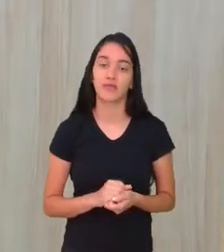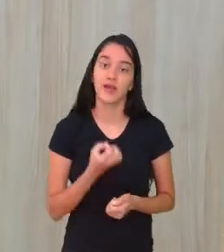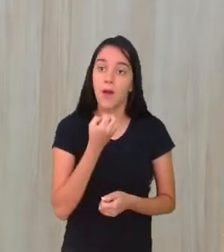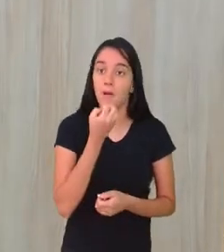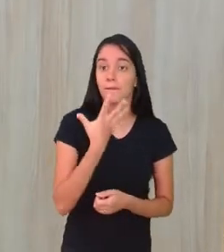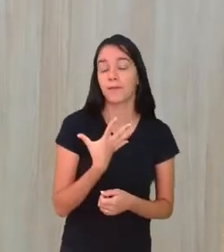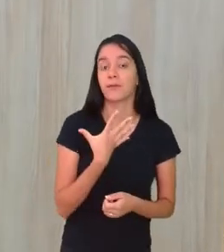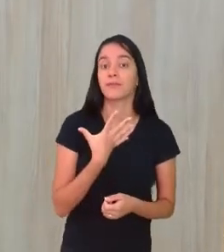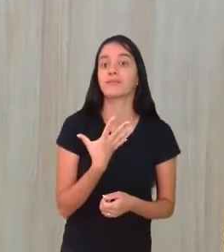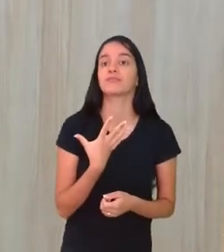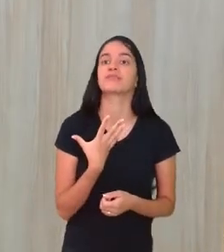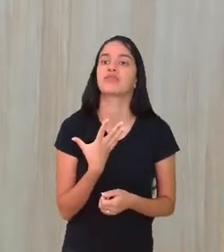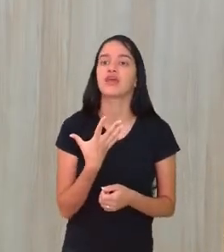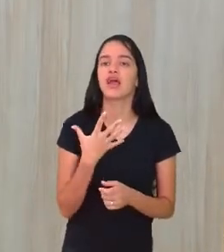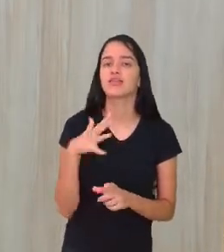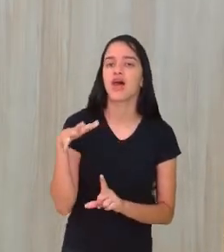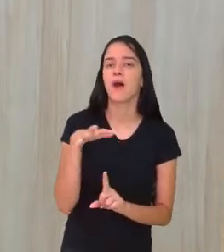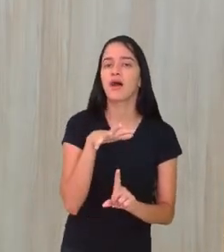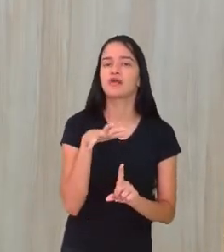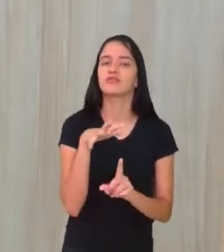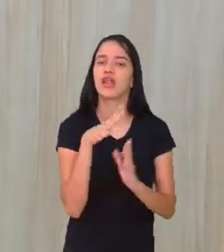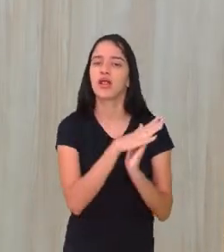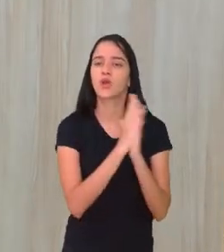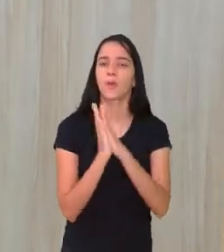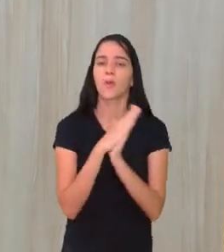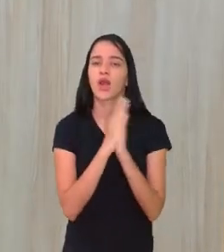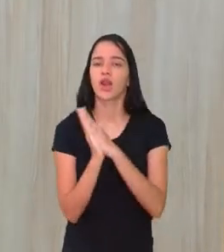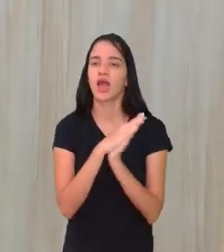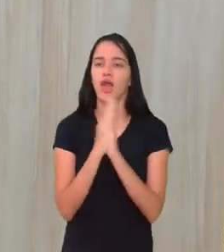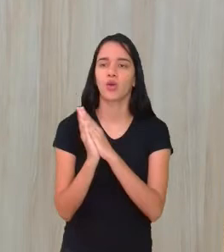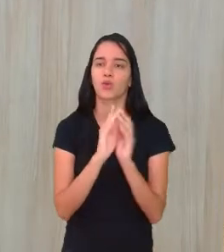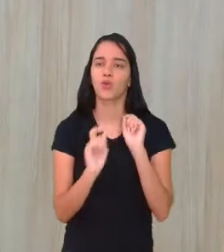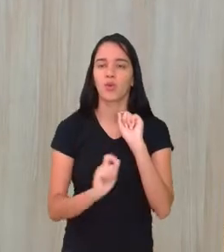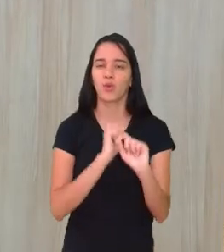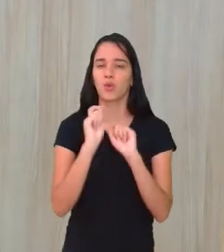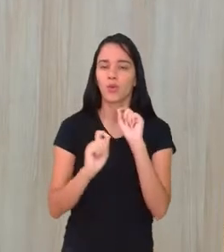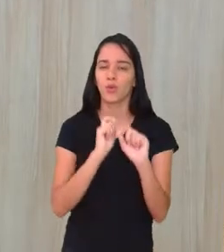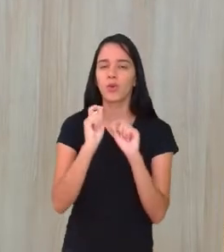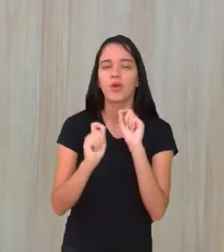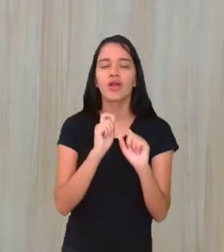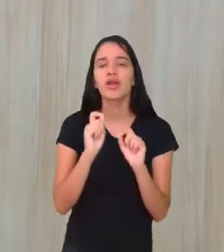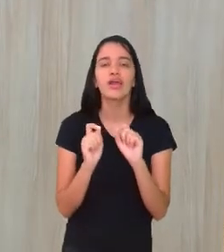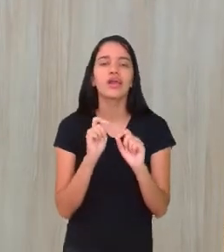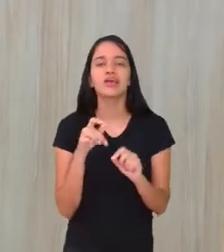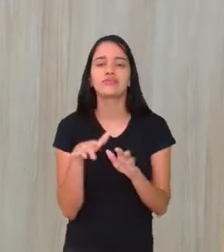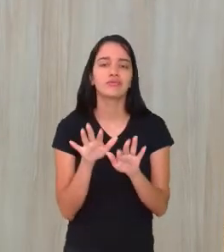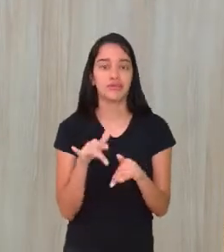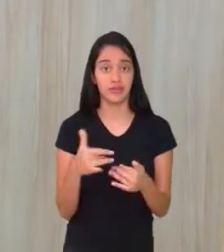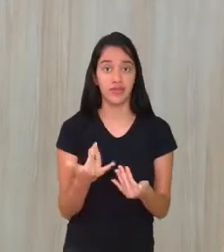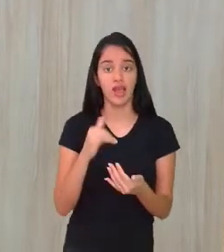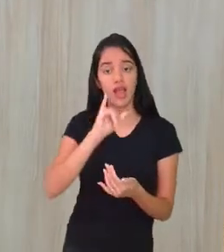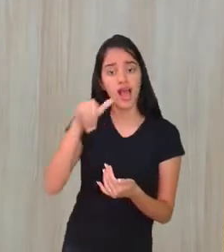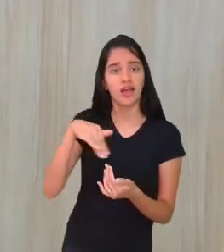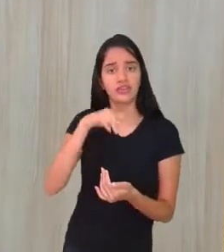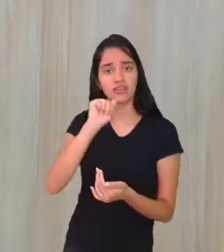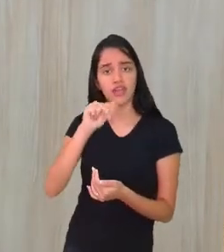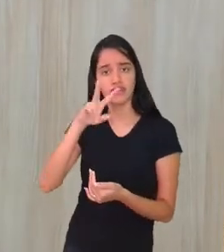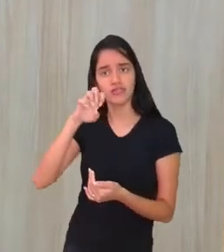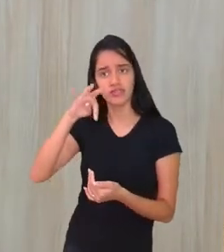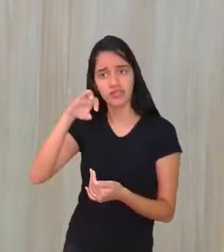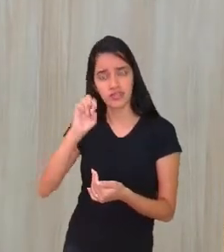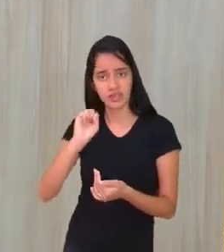Bom, essa manipulação de bonecos é aquela mais javanesa, estilo javanês. É aquela onde